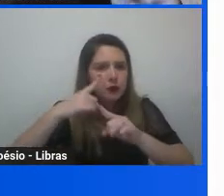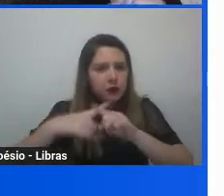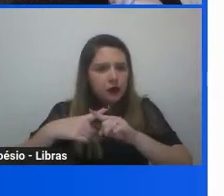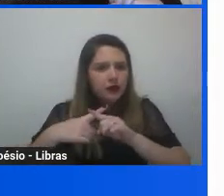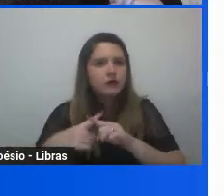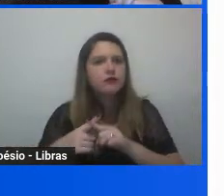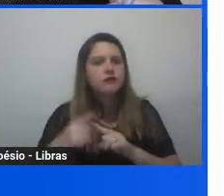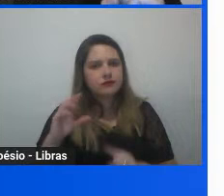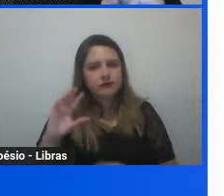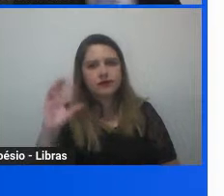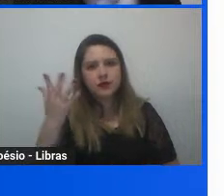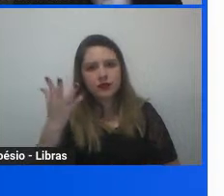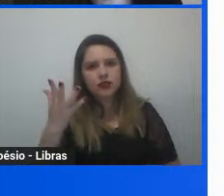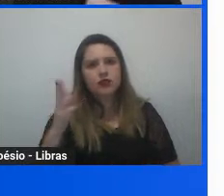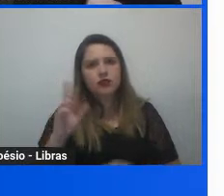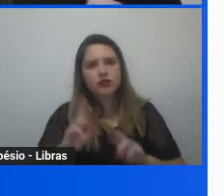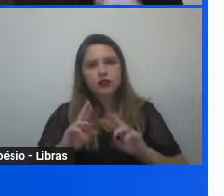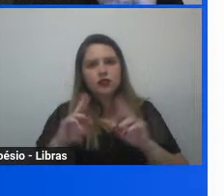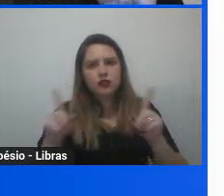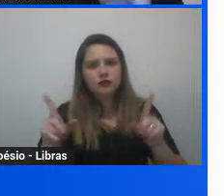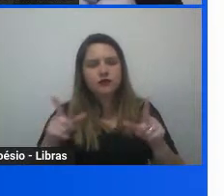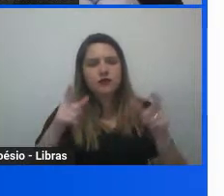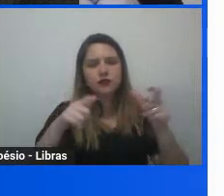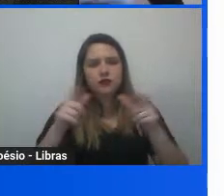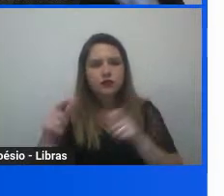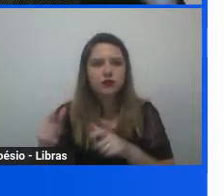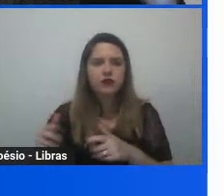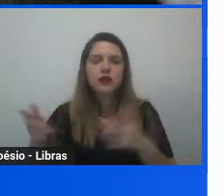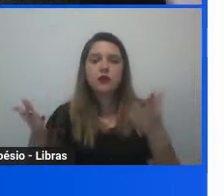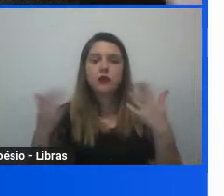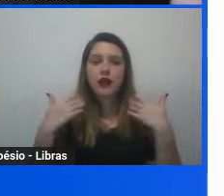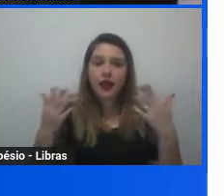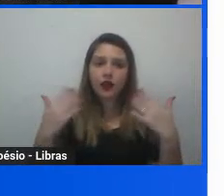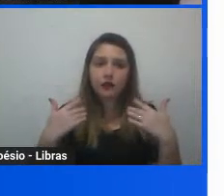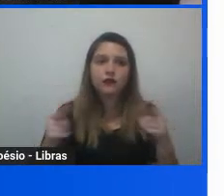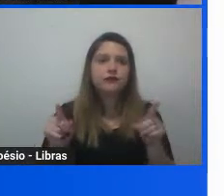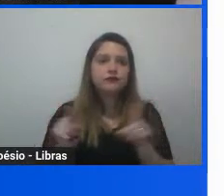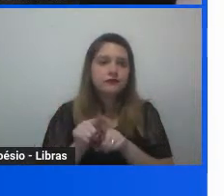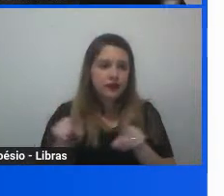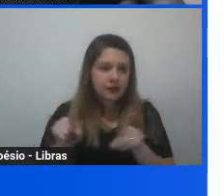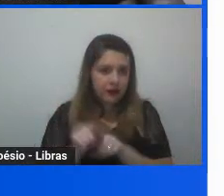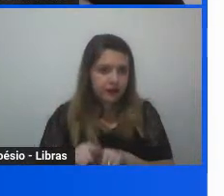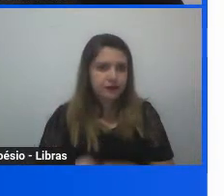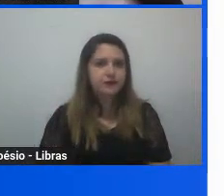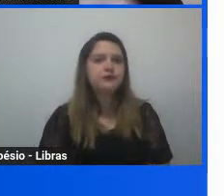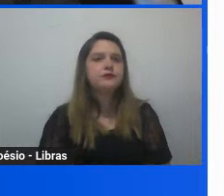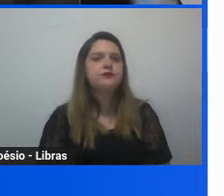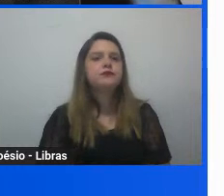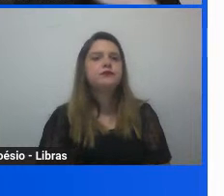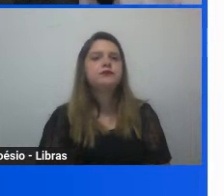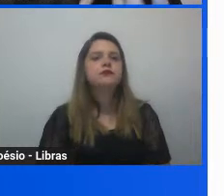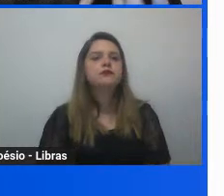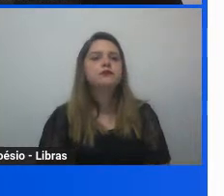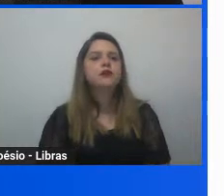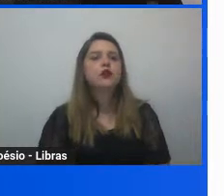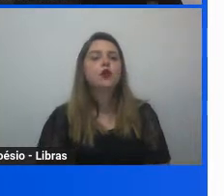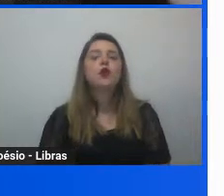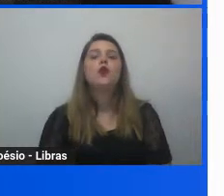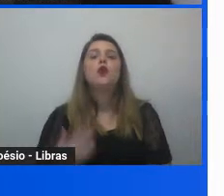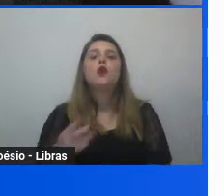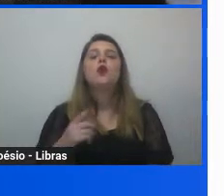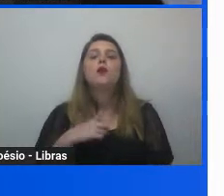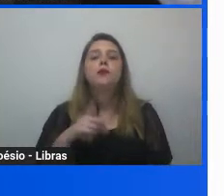vasoconstrição, diferente do calor. O calor faz uma vasodilatação. Só que o frio,